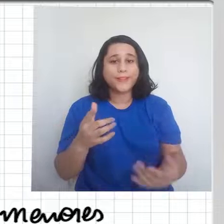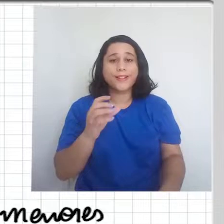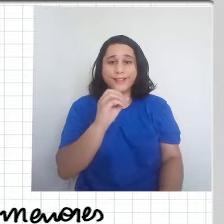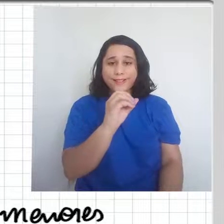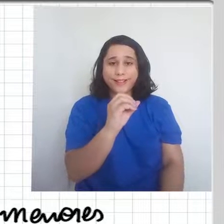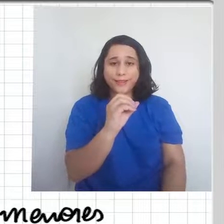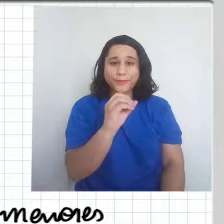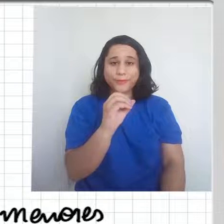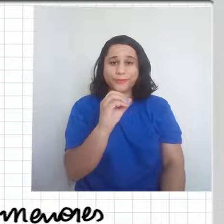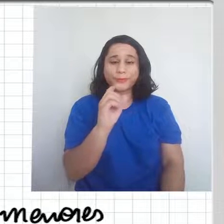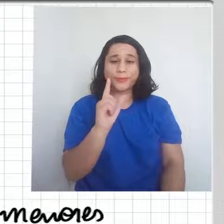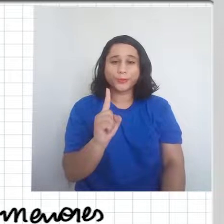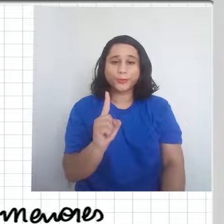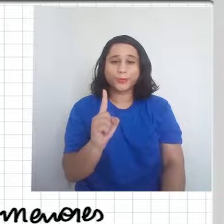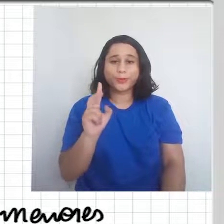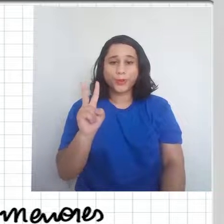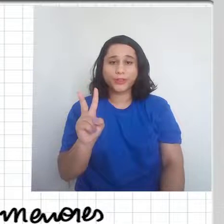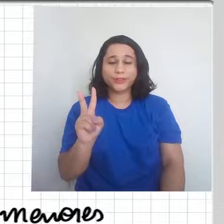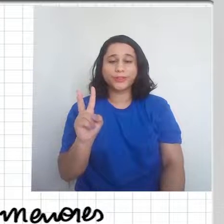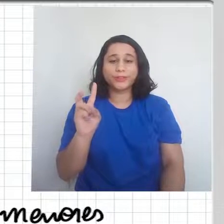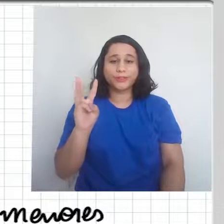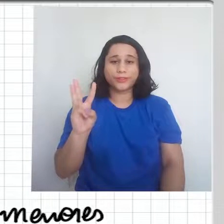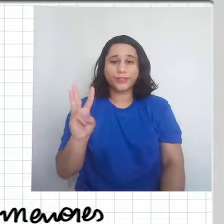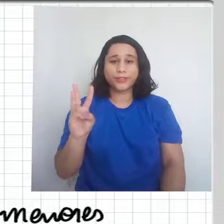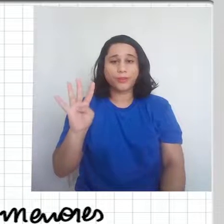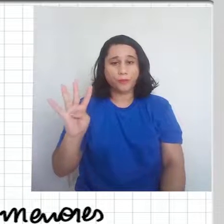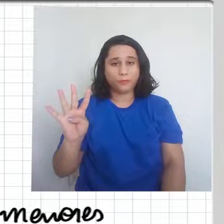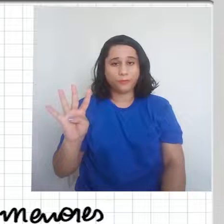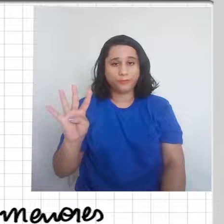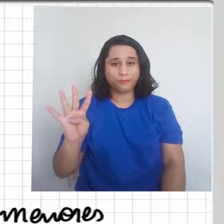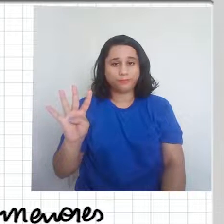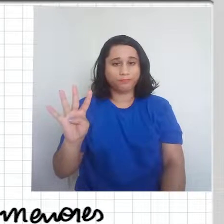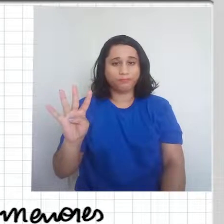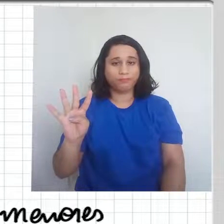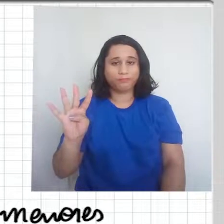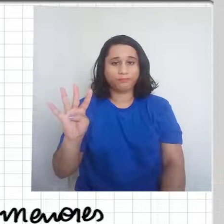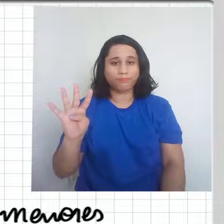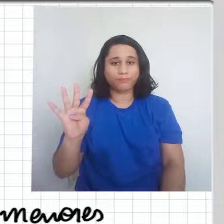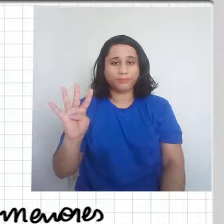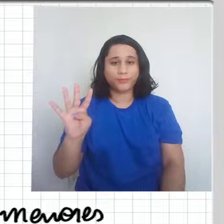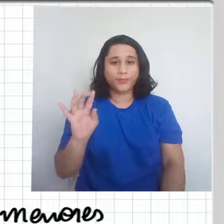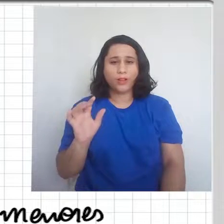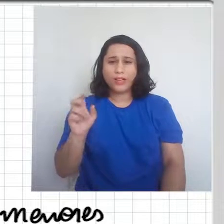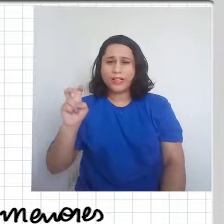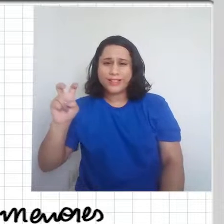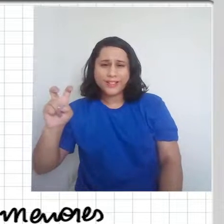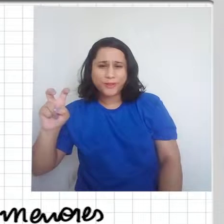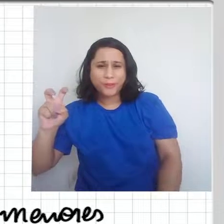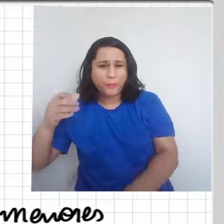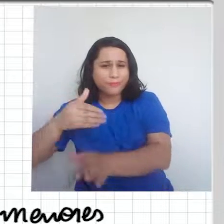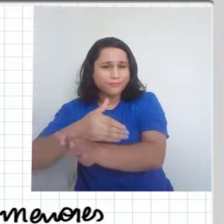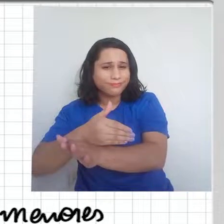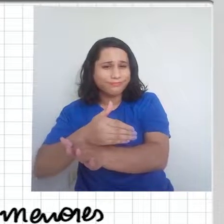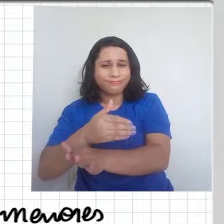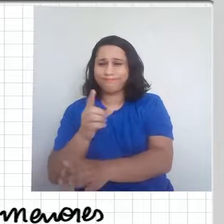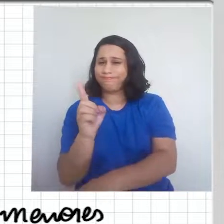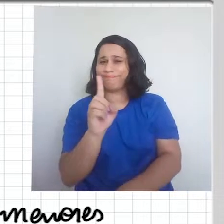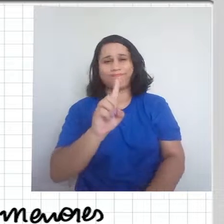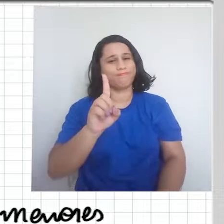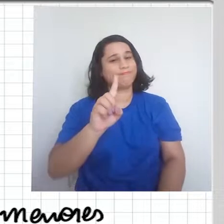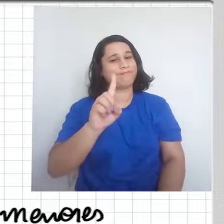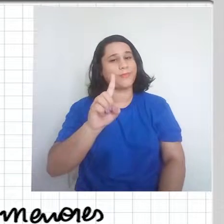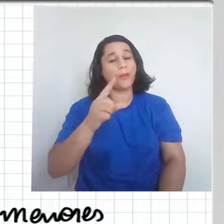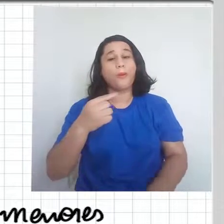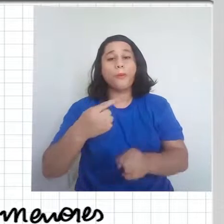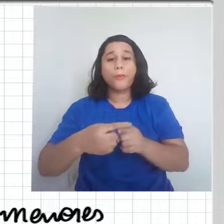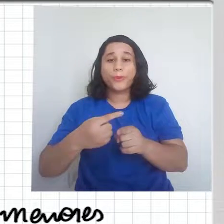são 0, 1, 2, 3 e 4. O 5, ele não entra. O 5